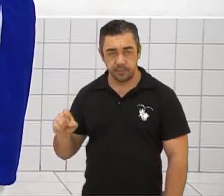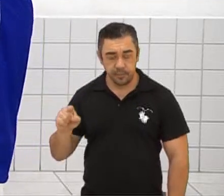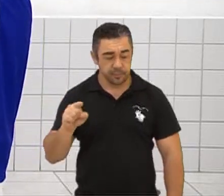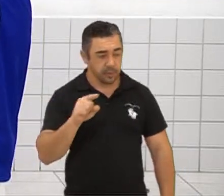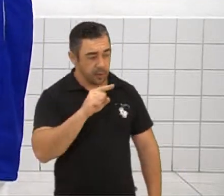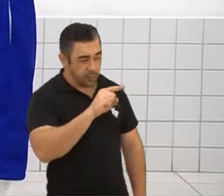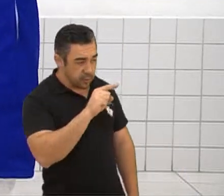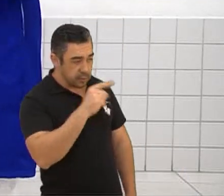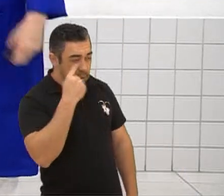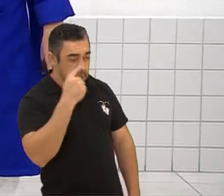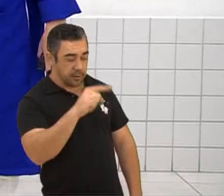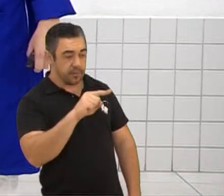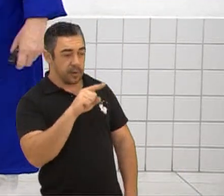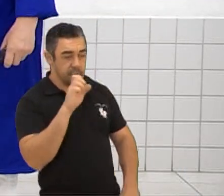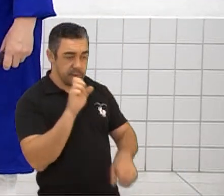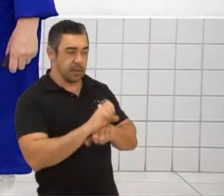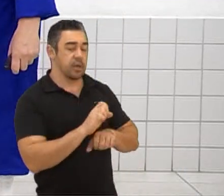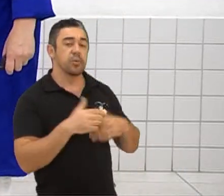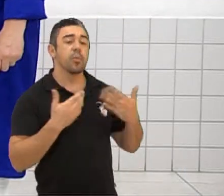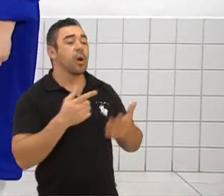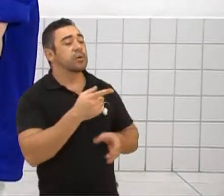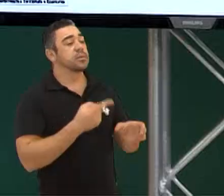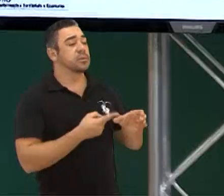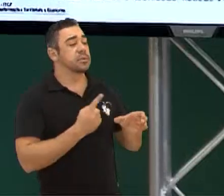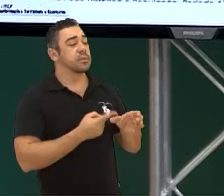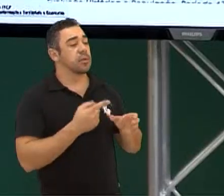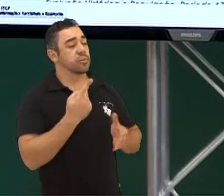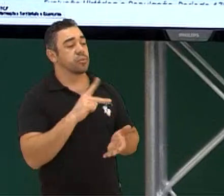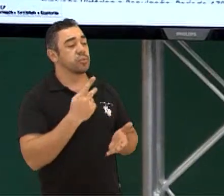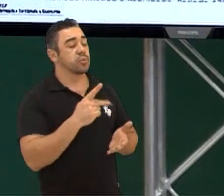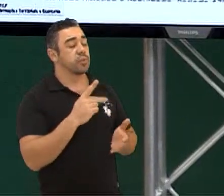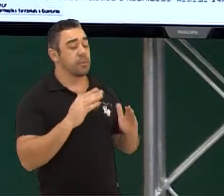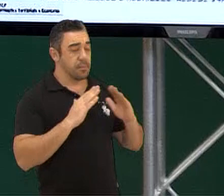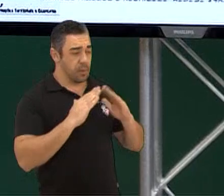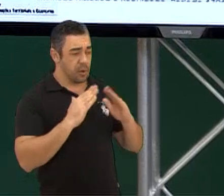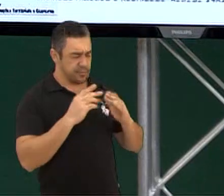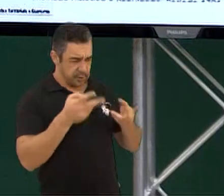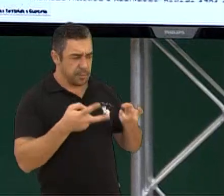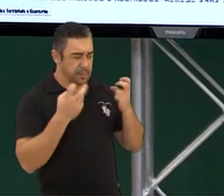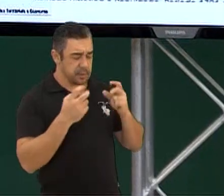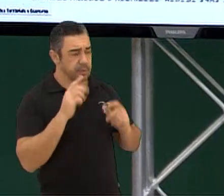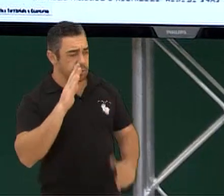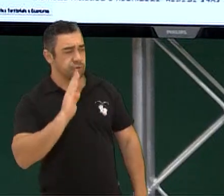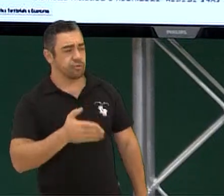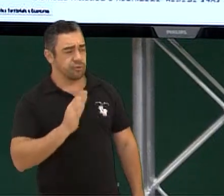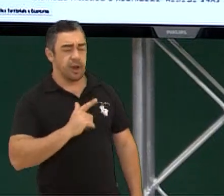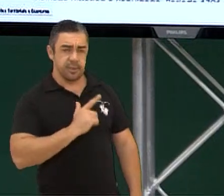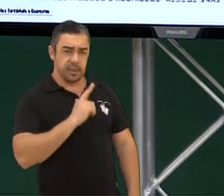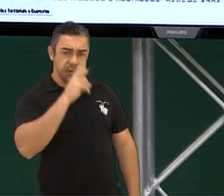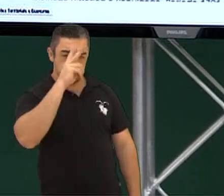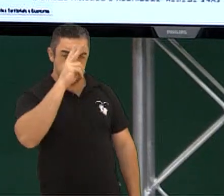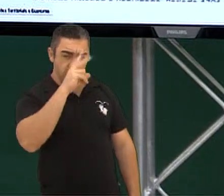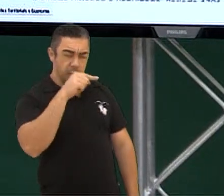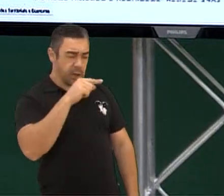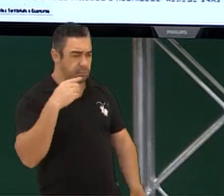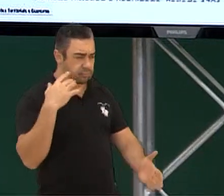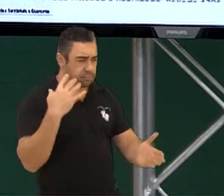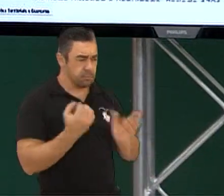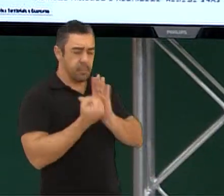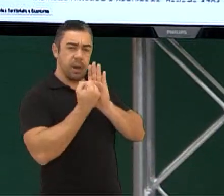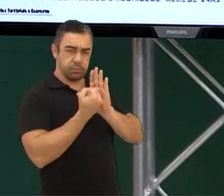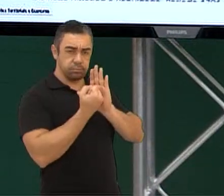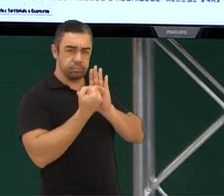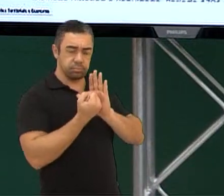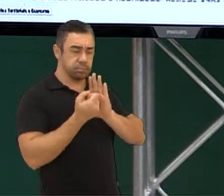nos acompanhando no estado, né, em qual localidade, qual cidade, né, que você esteja, você já para verificar esses pontos históricos que você tem, talvez ali na